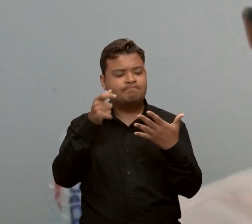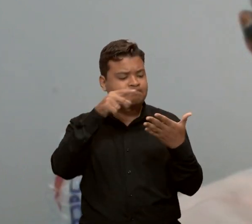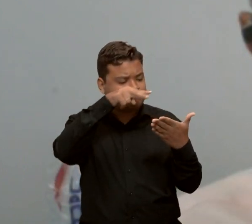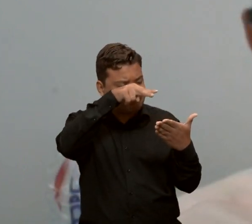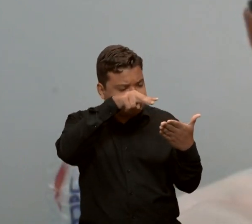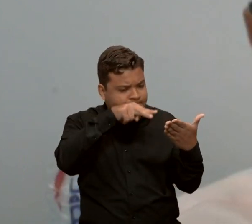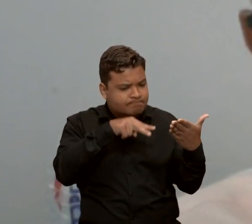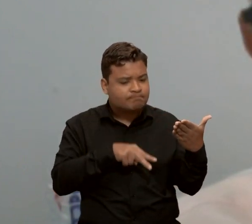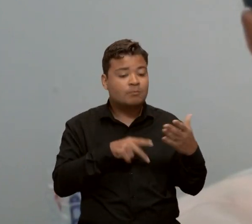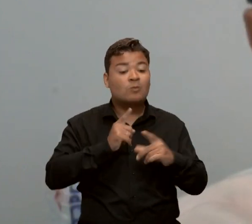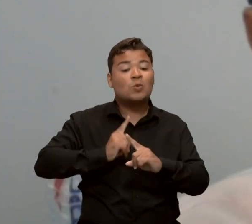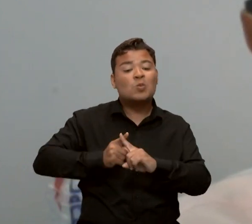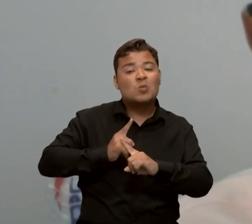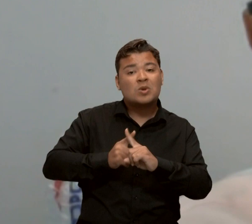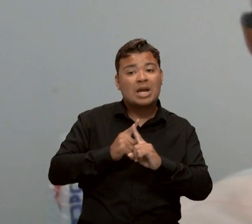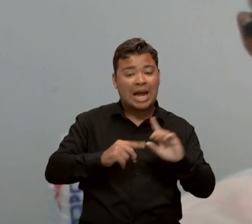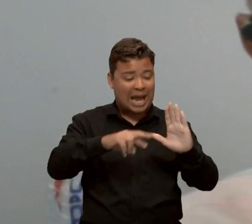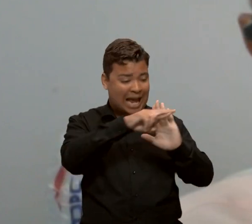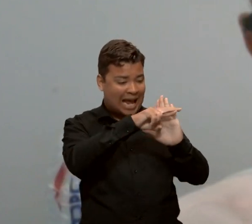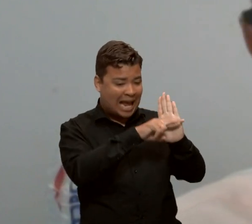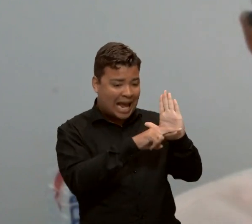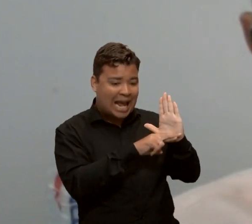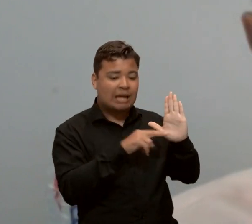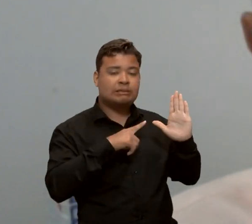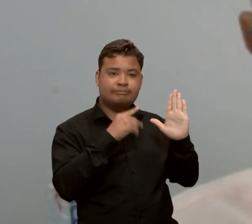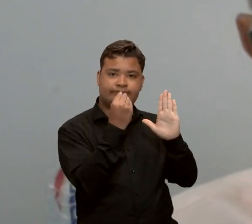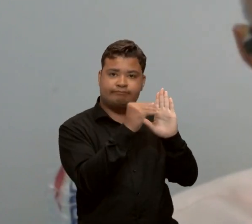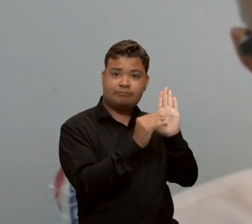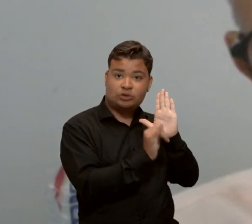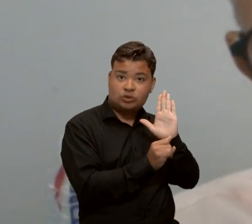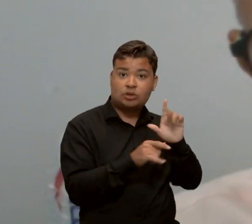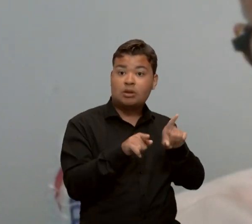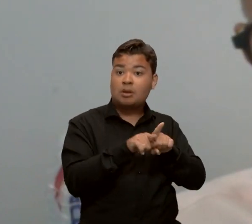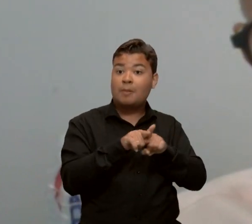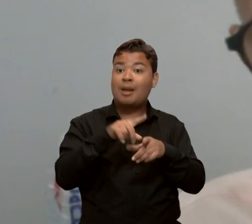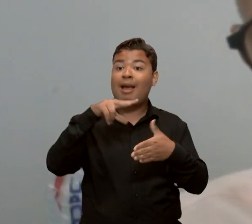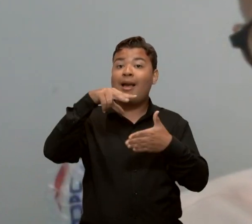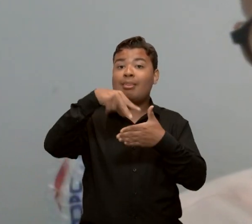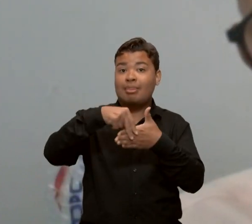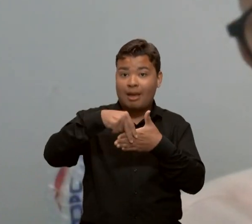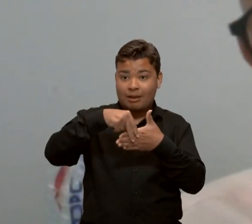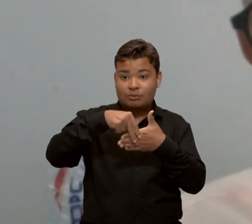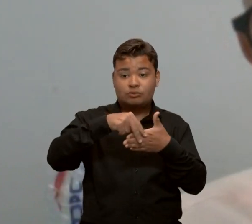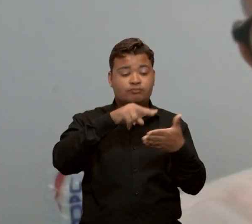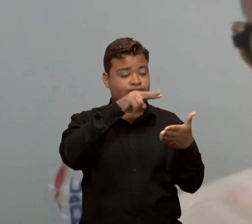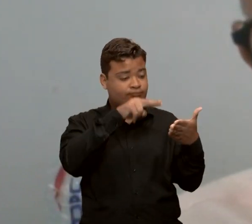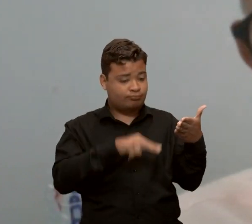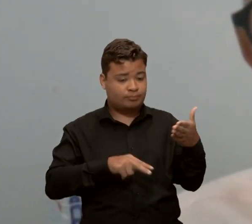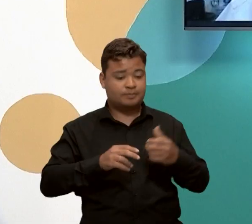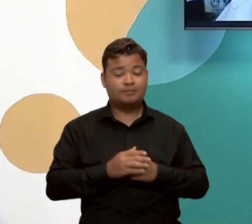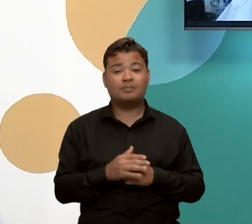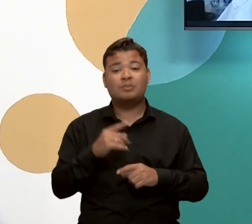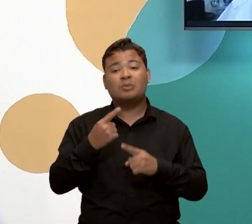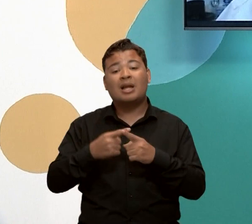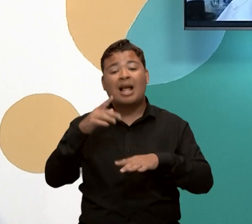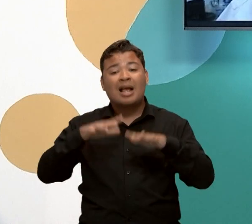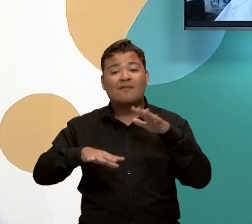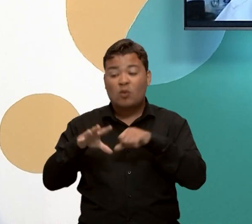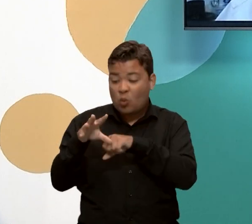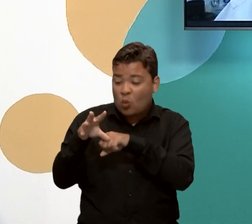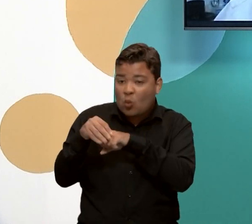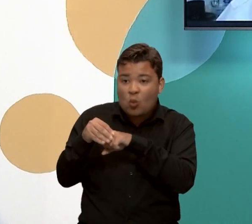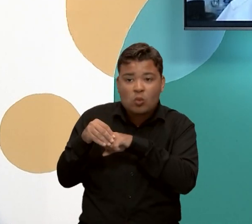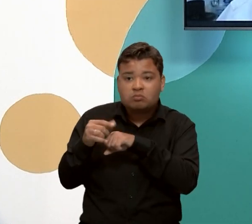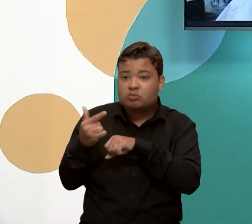processo está no edital e em seus anexos. Professor. Então, por falta de conhecimento, pode ser